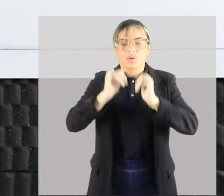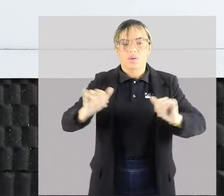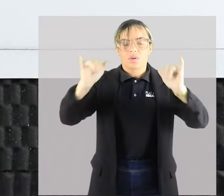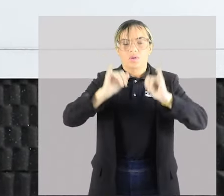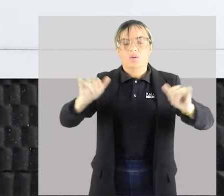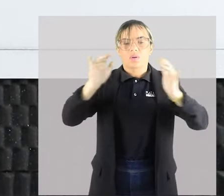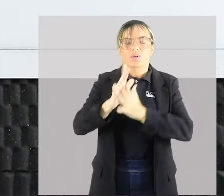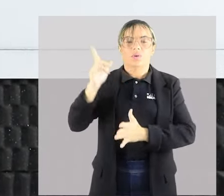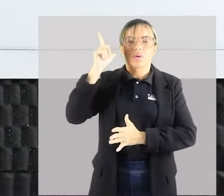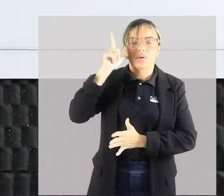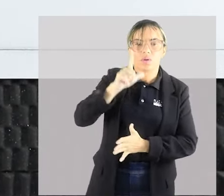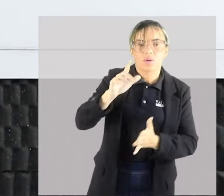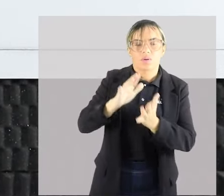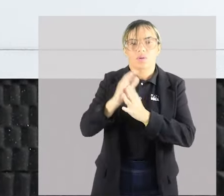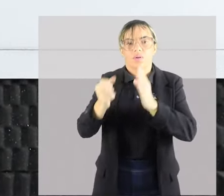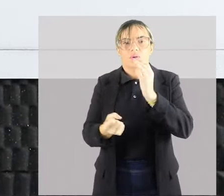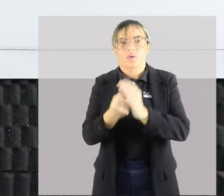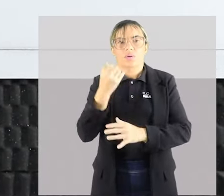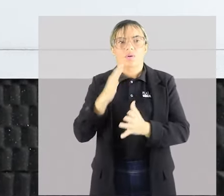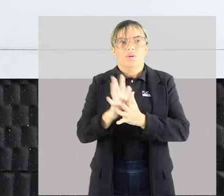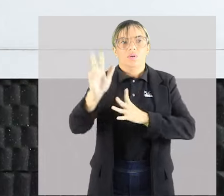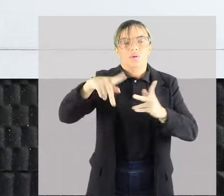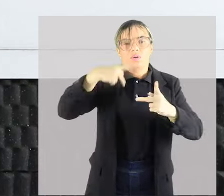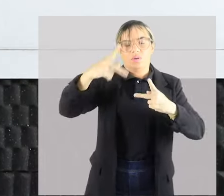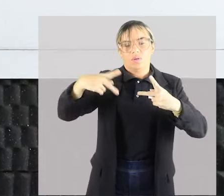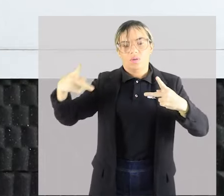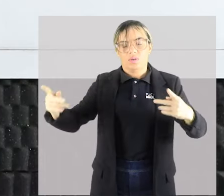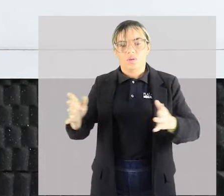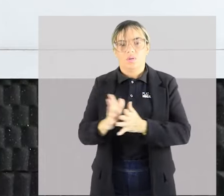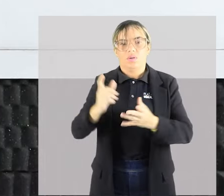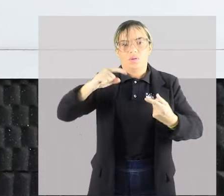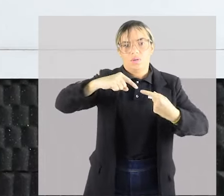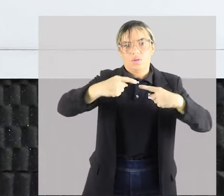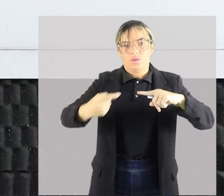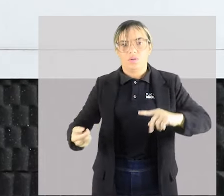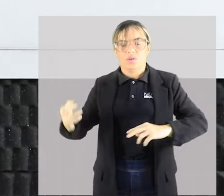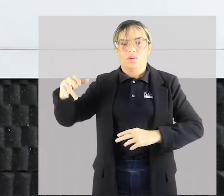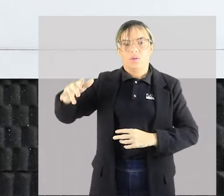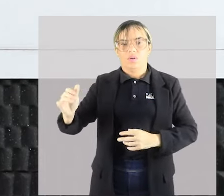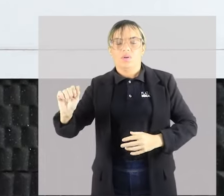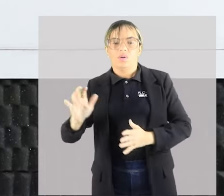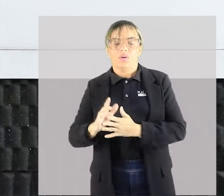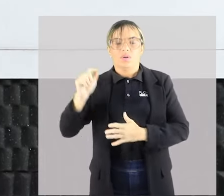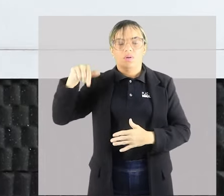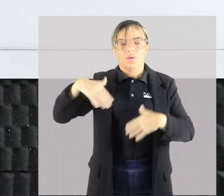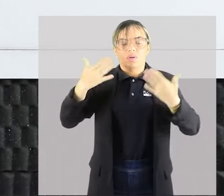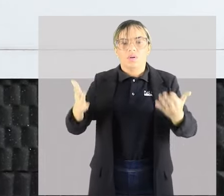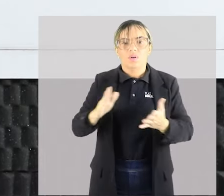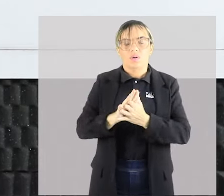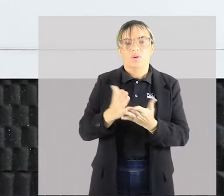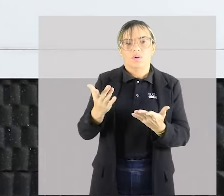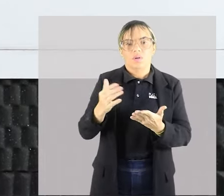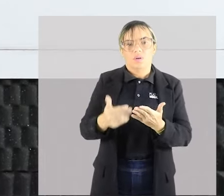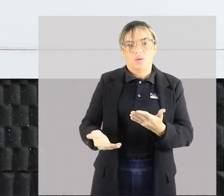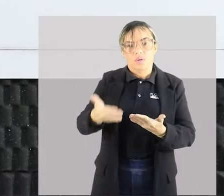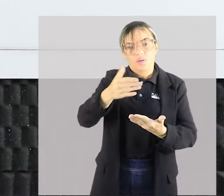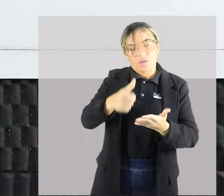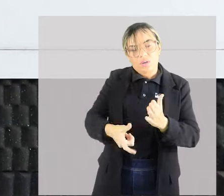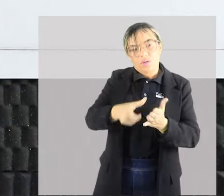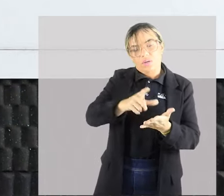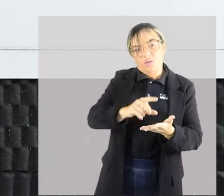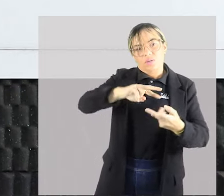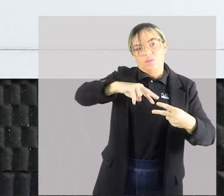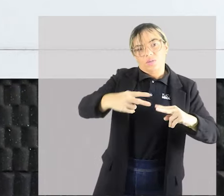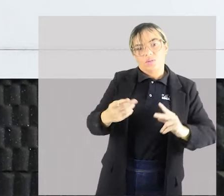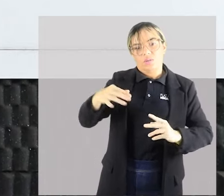para que você consiga formar uma proteína foi esse RNA mensageiro que a gente formou a partir do DNA